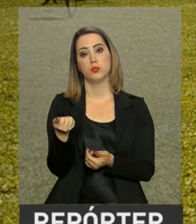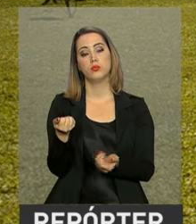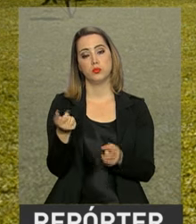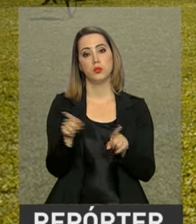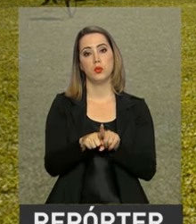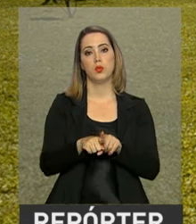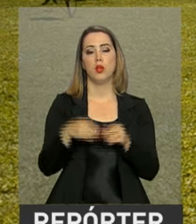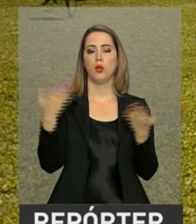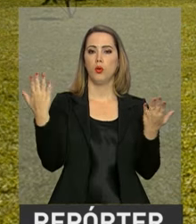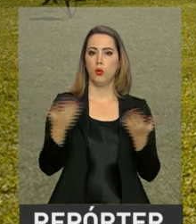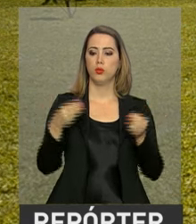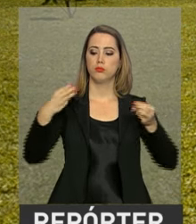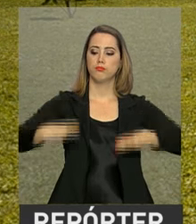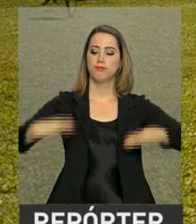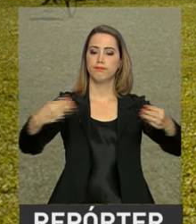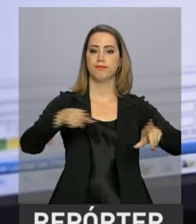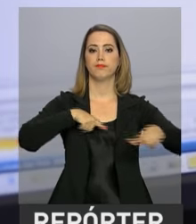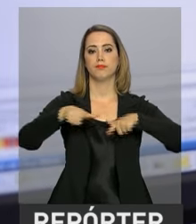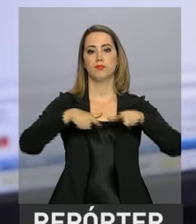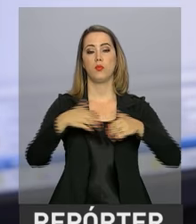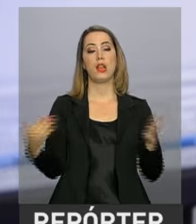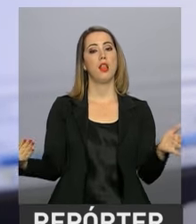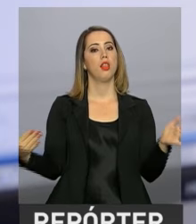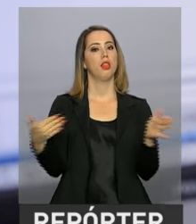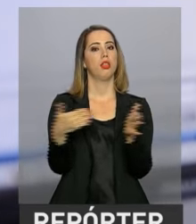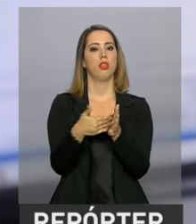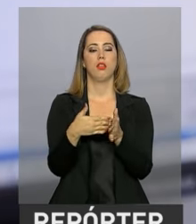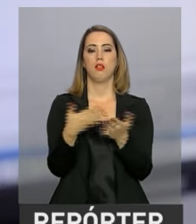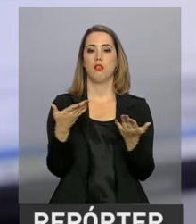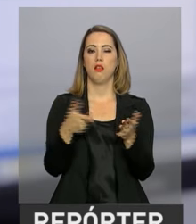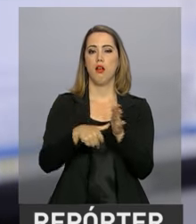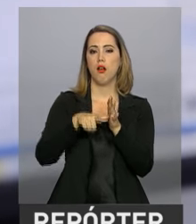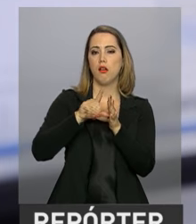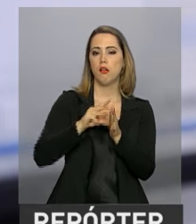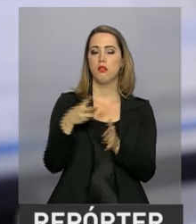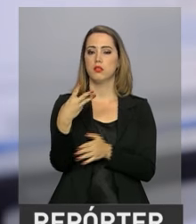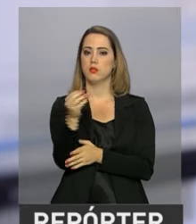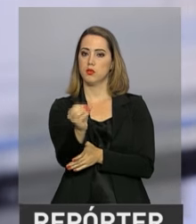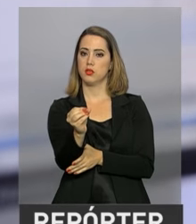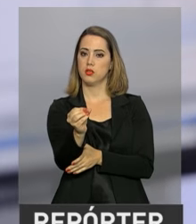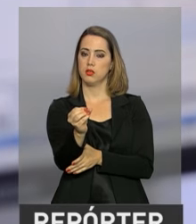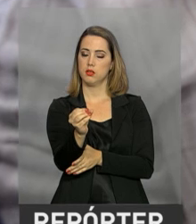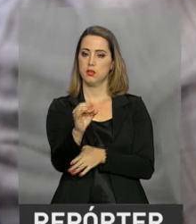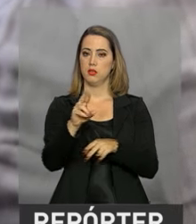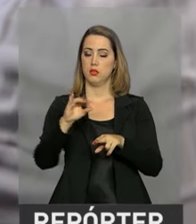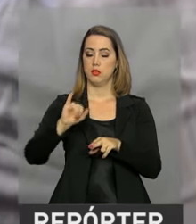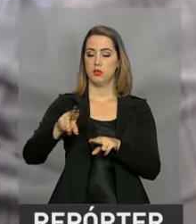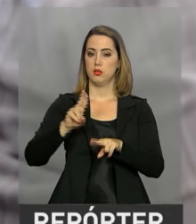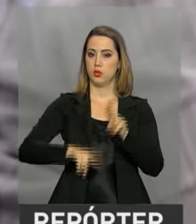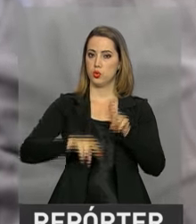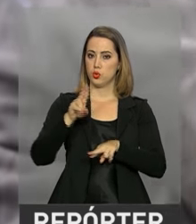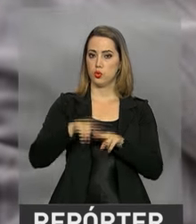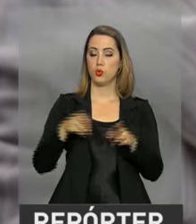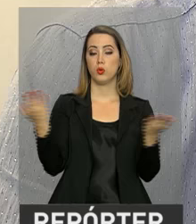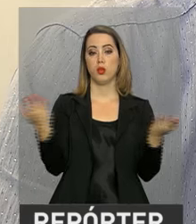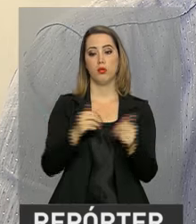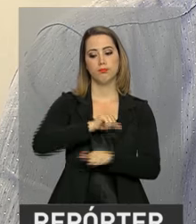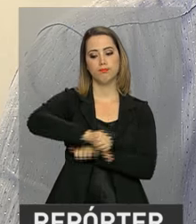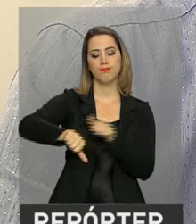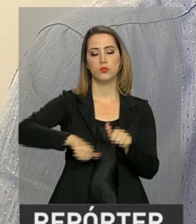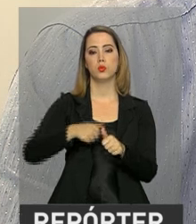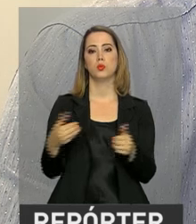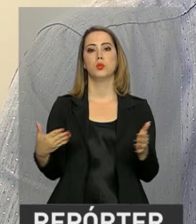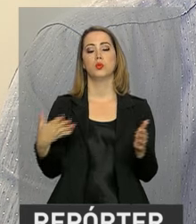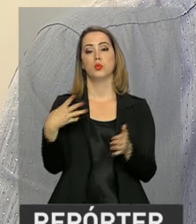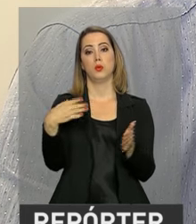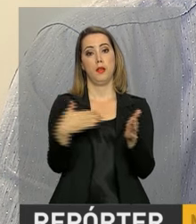do Trabalho estendeu o prazo para o saque do benefício. Antes a data limite era 30 de junho, agora passou para o dia 30 de dezembro. Pela